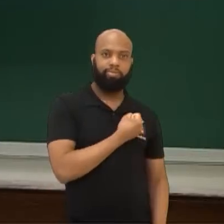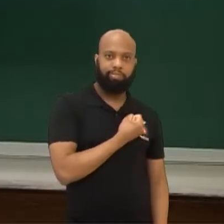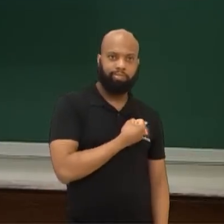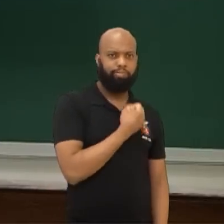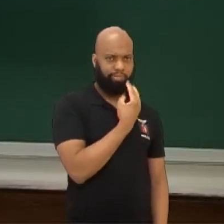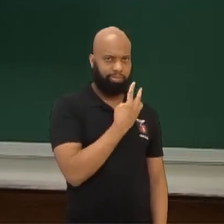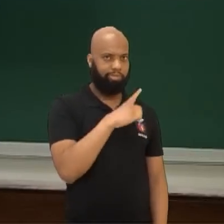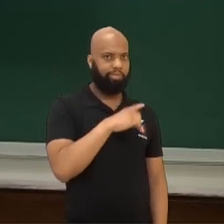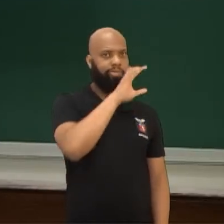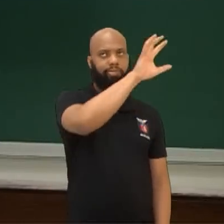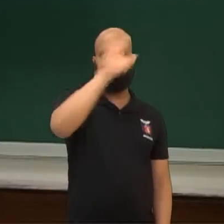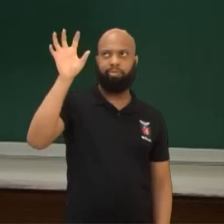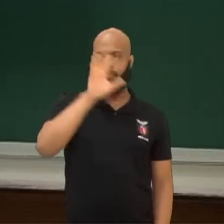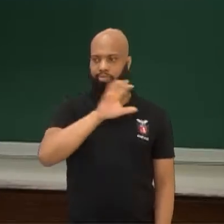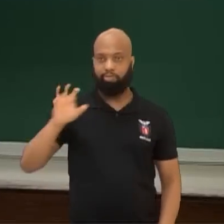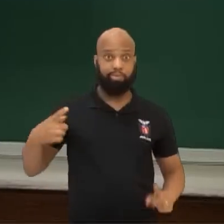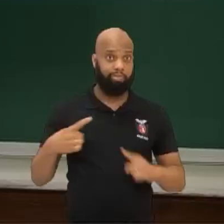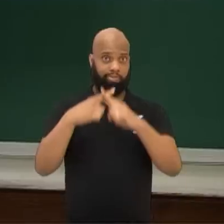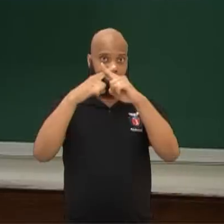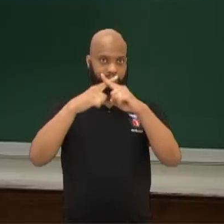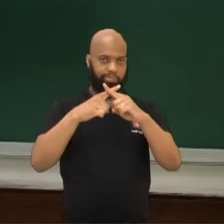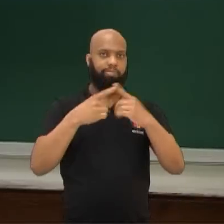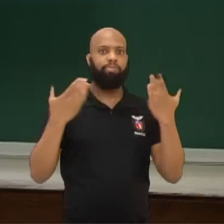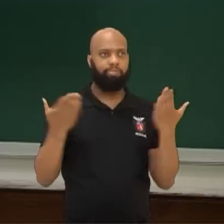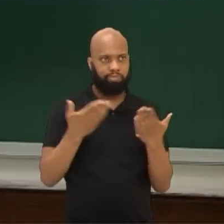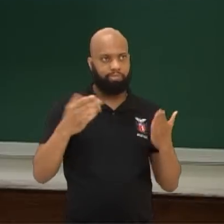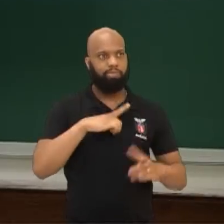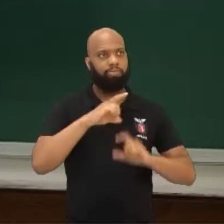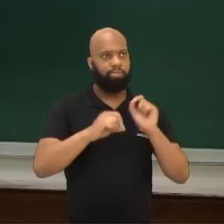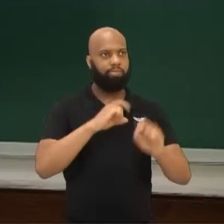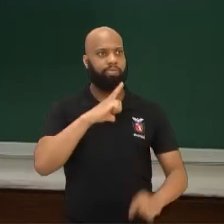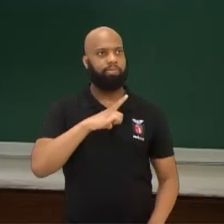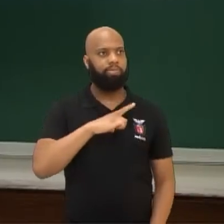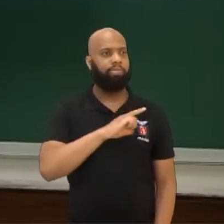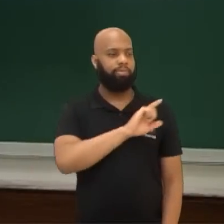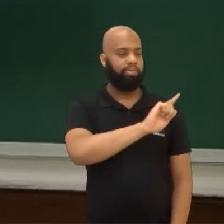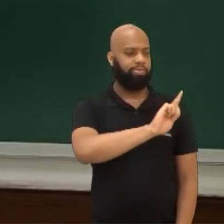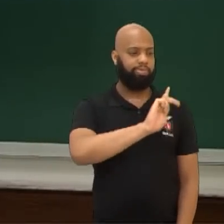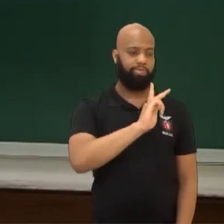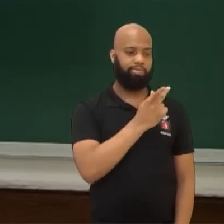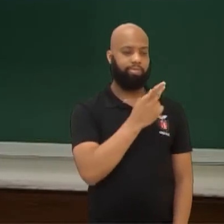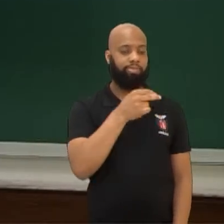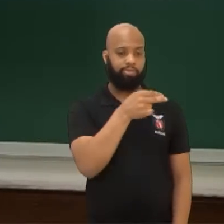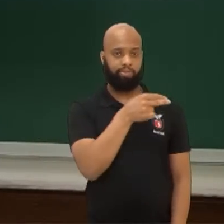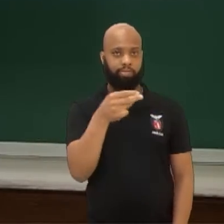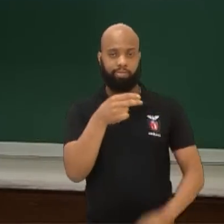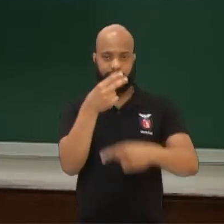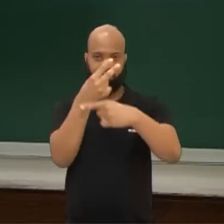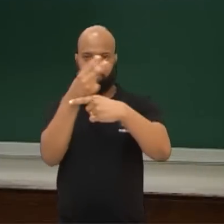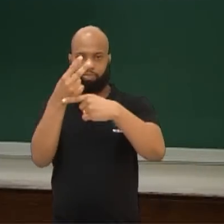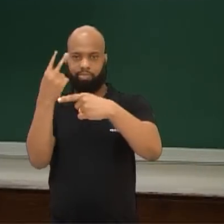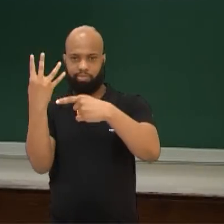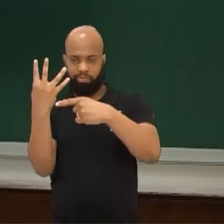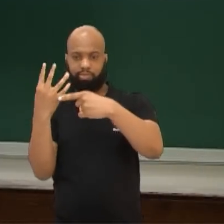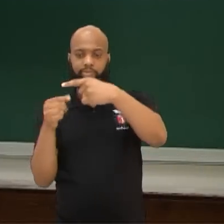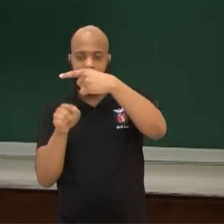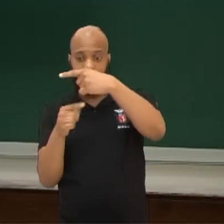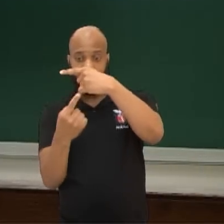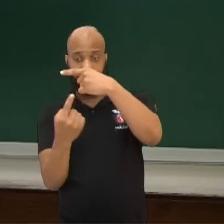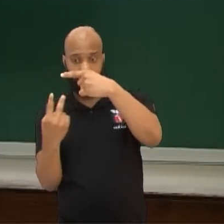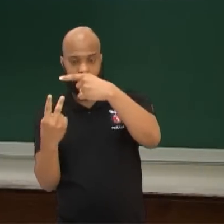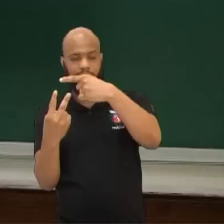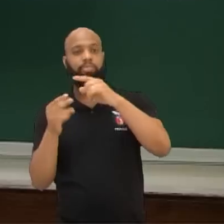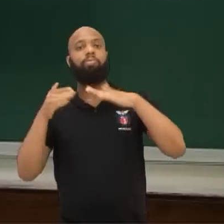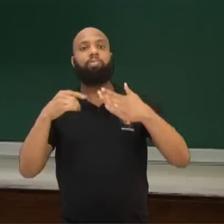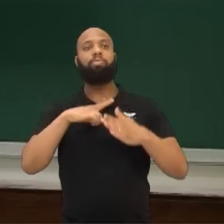resolvemos a equaçãozinha de primeiro grau, eu vou ter GH 224 dividido por 12.